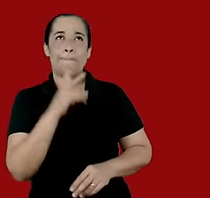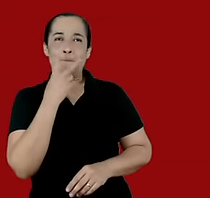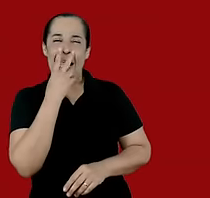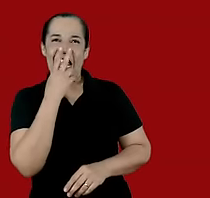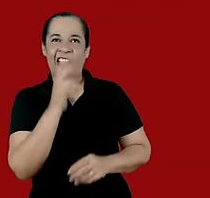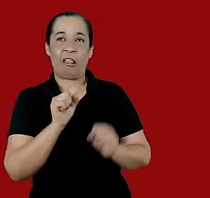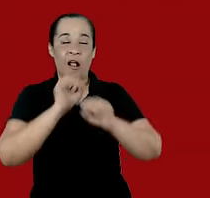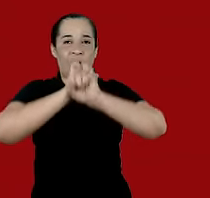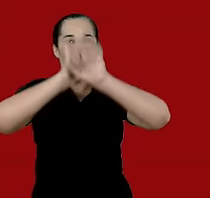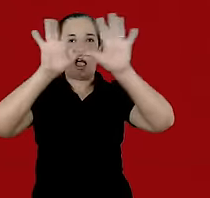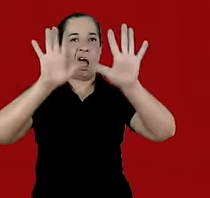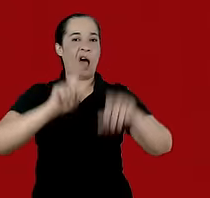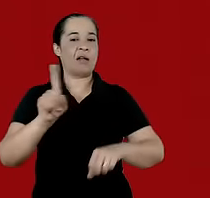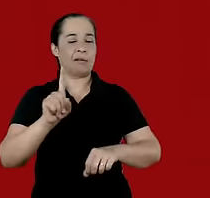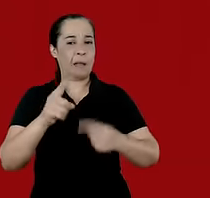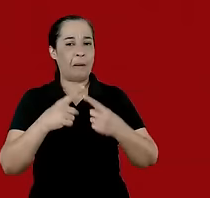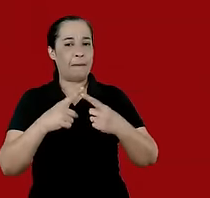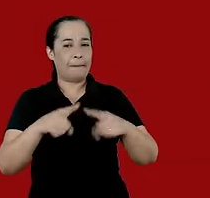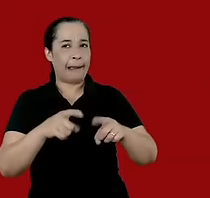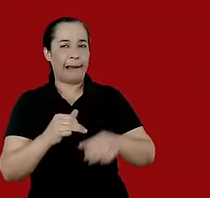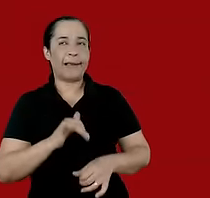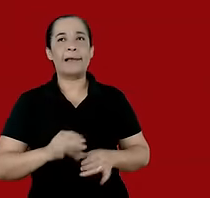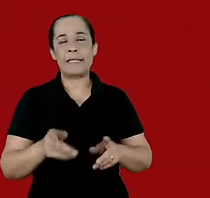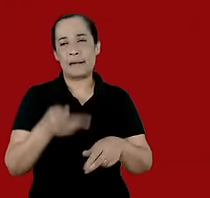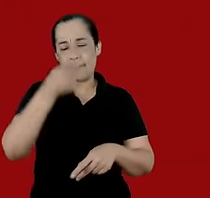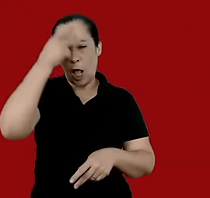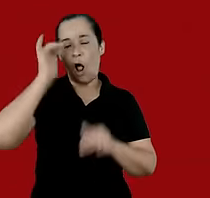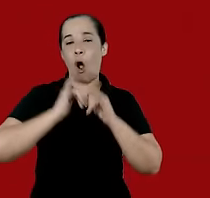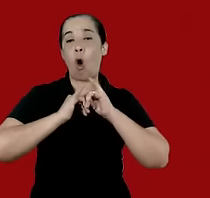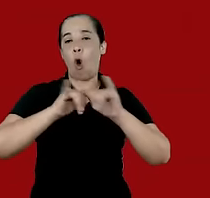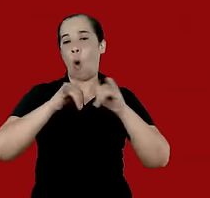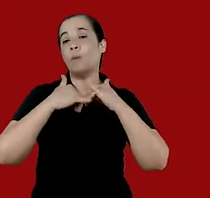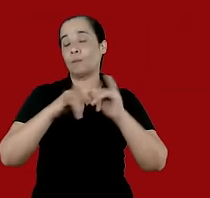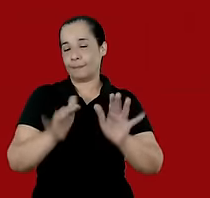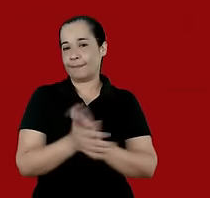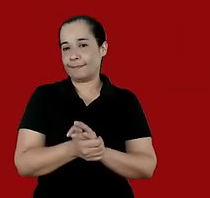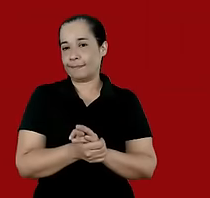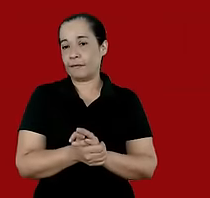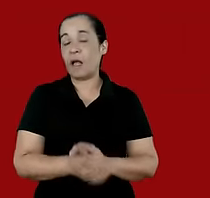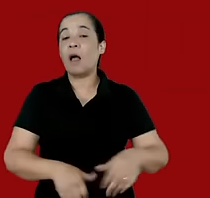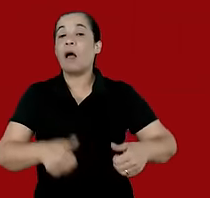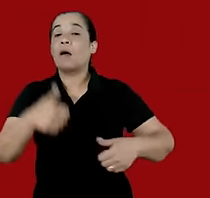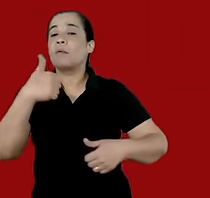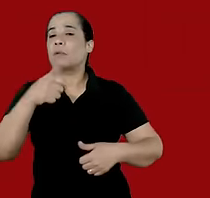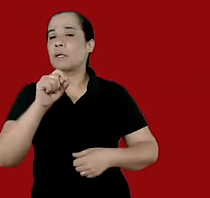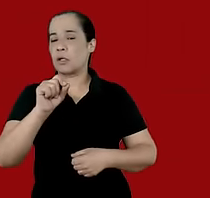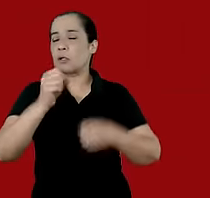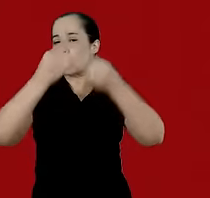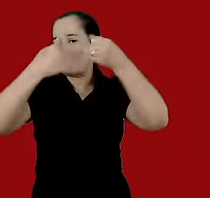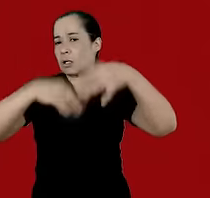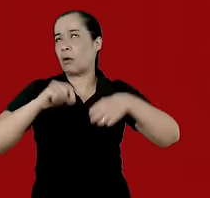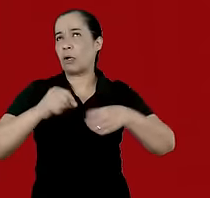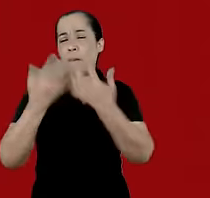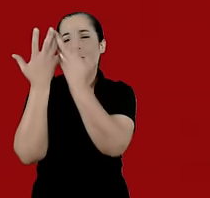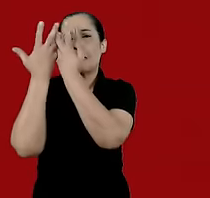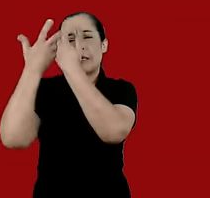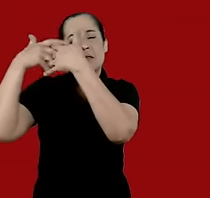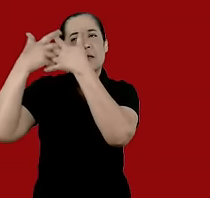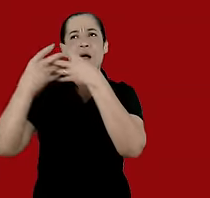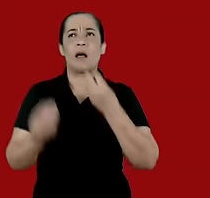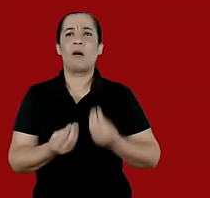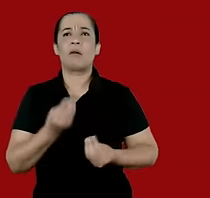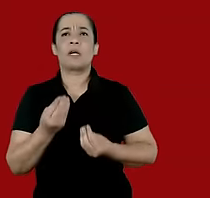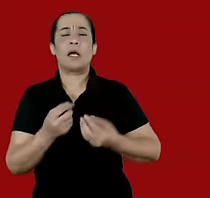vezes ele é contado né então vamos primeiro falar assim pensar da onde é que Quais são os